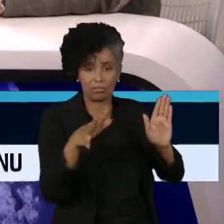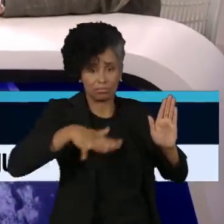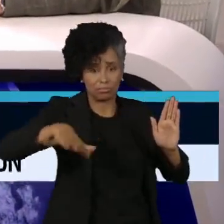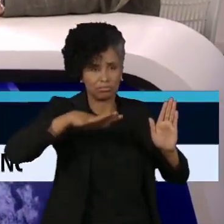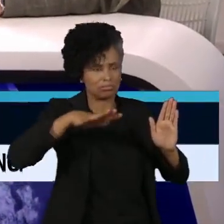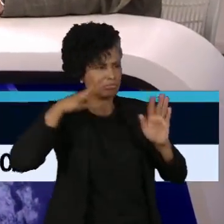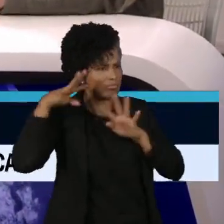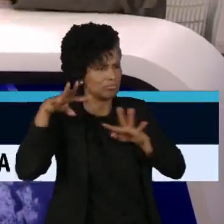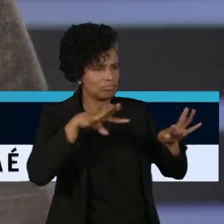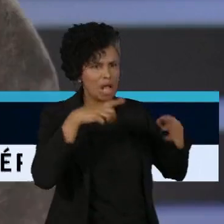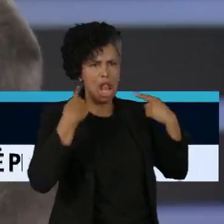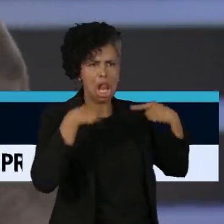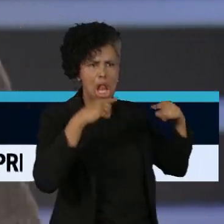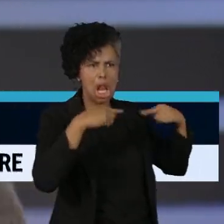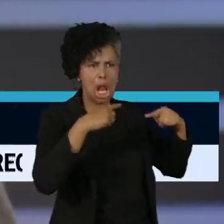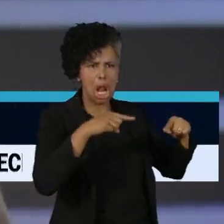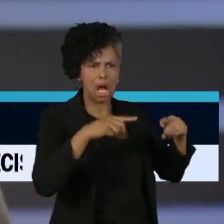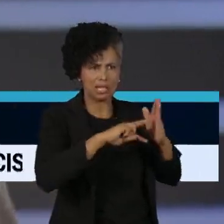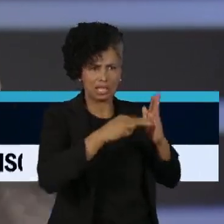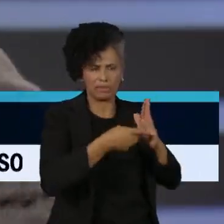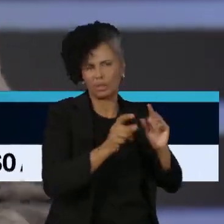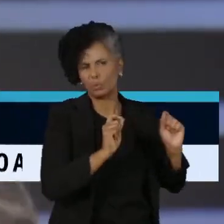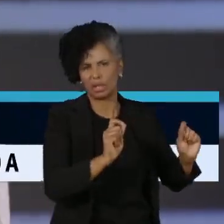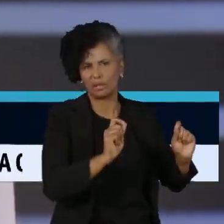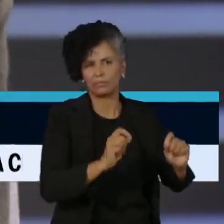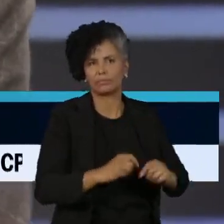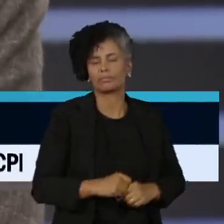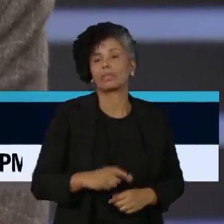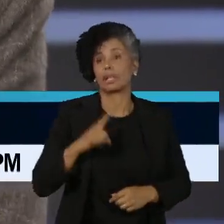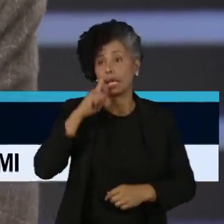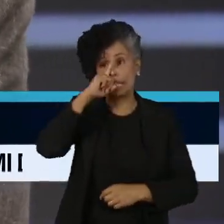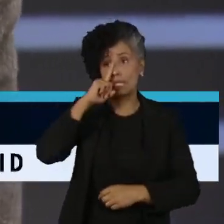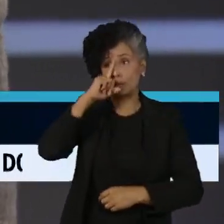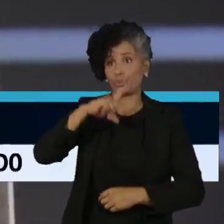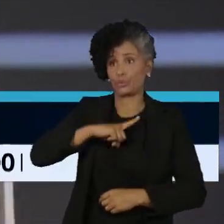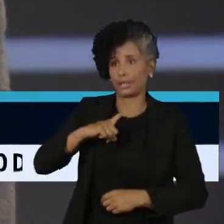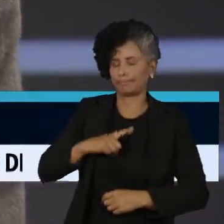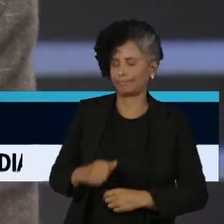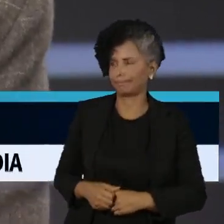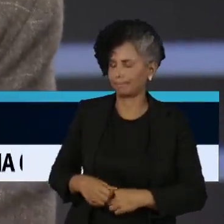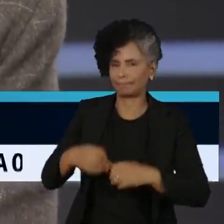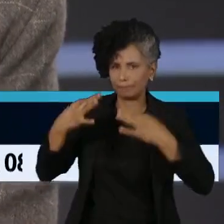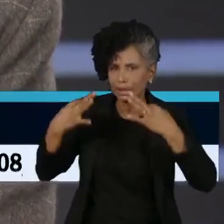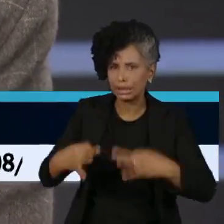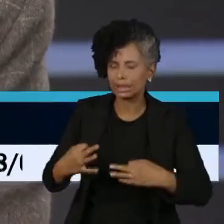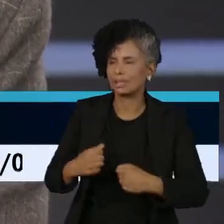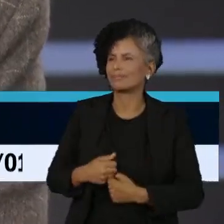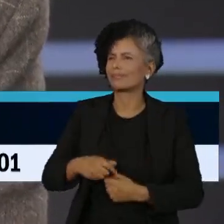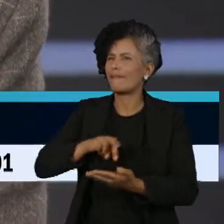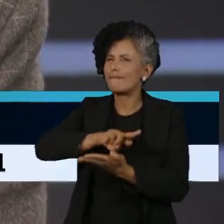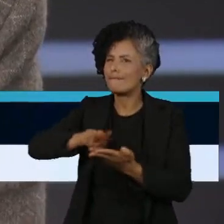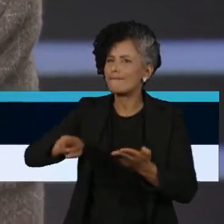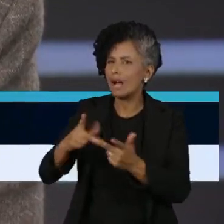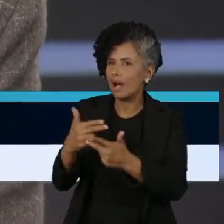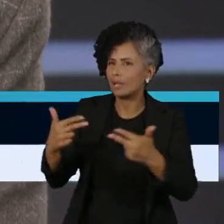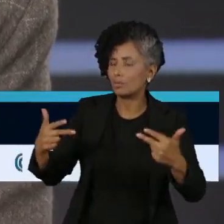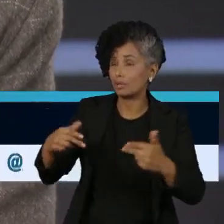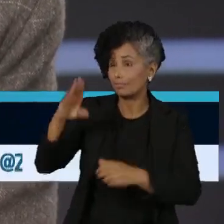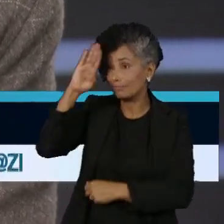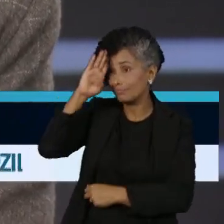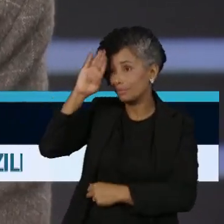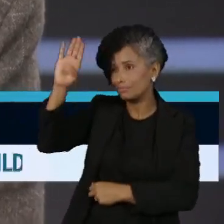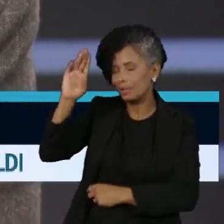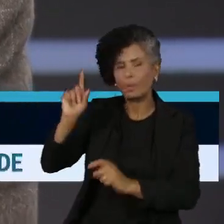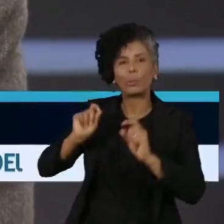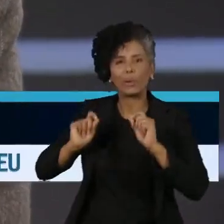ou não? Representam um risco. Agora, vamos ser justos, né? Uma série de coisas, dessas exceções, também